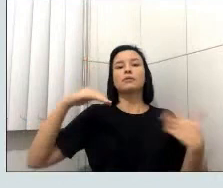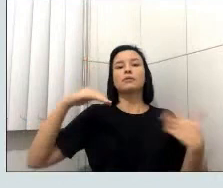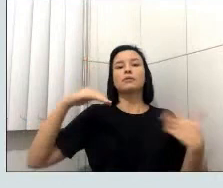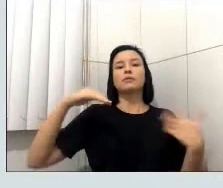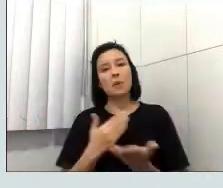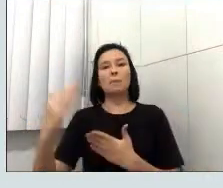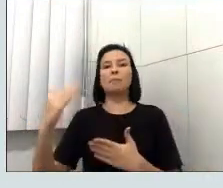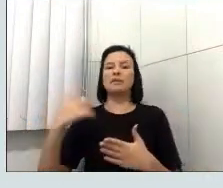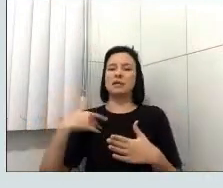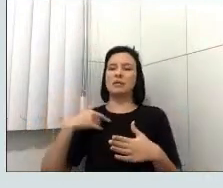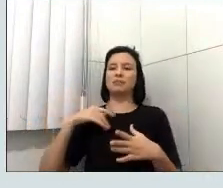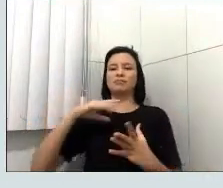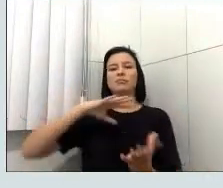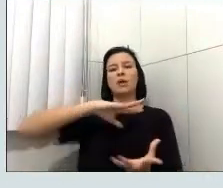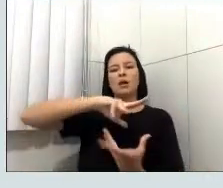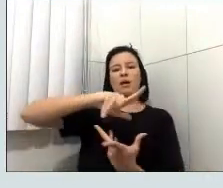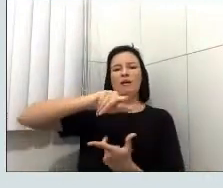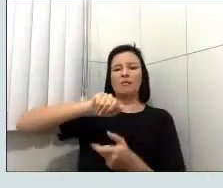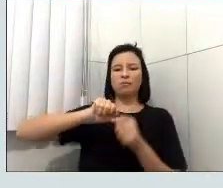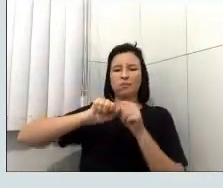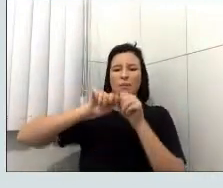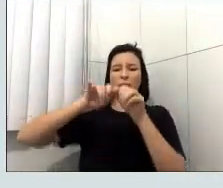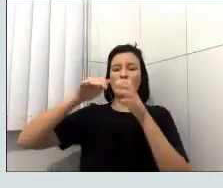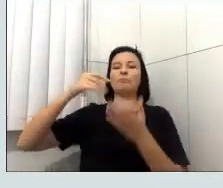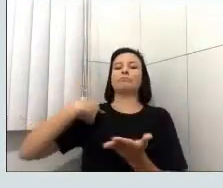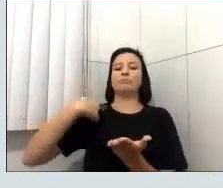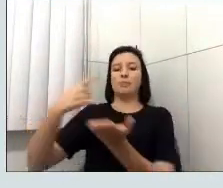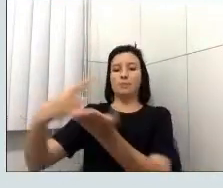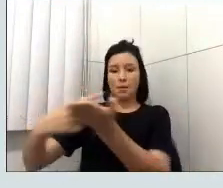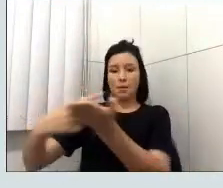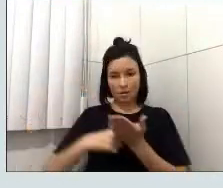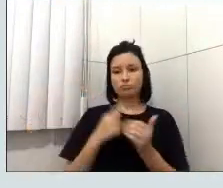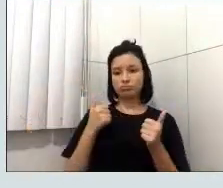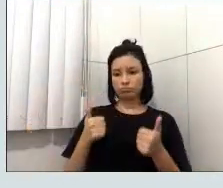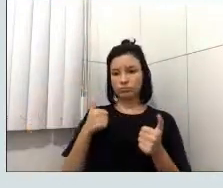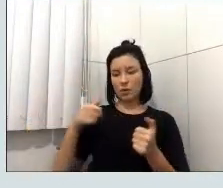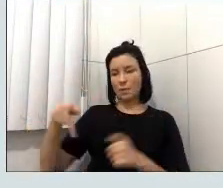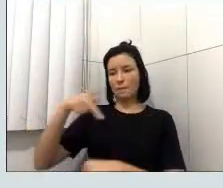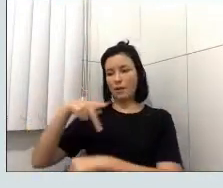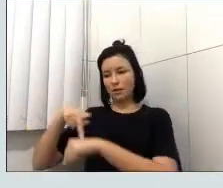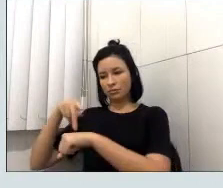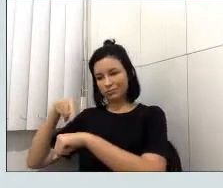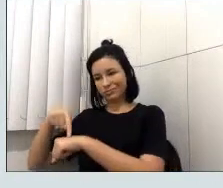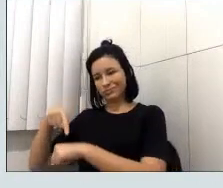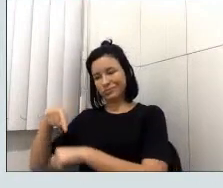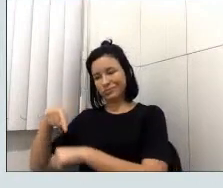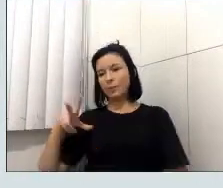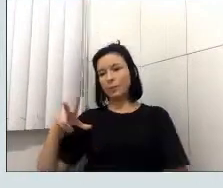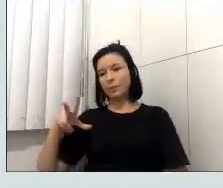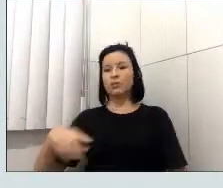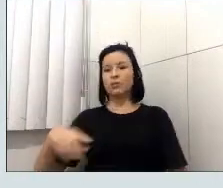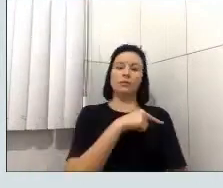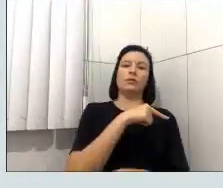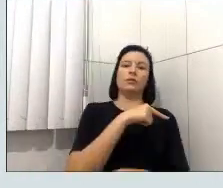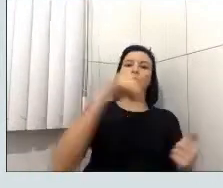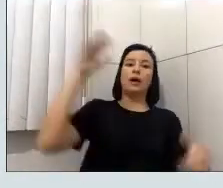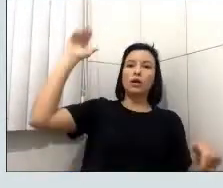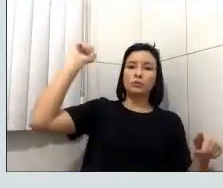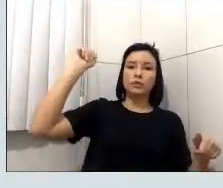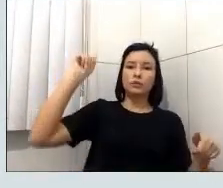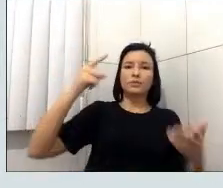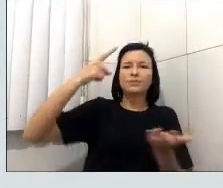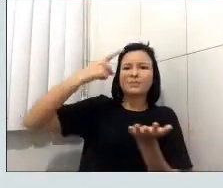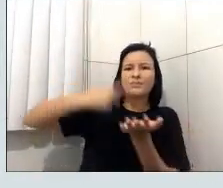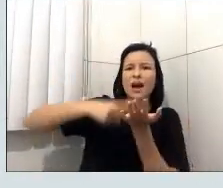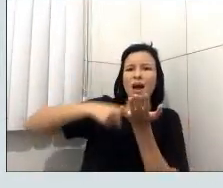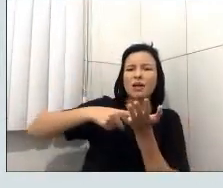sua expansão, a exploração de outras regiões, e essa exploração se vai dar através das navegações.